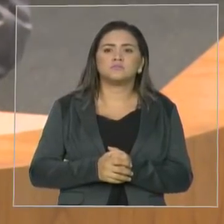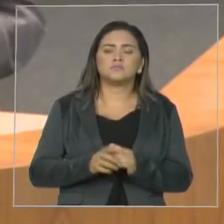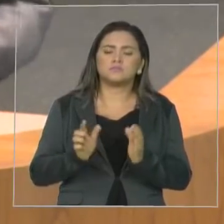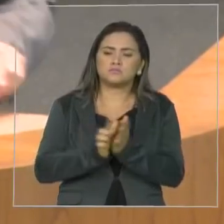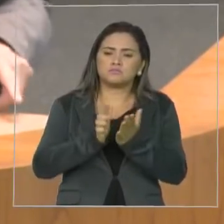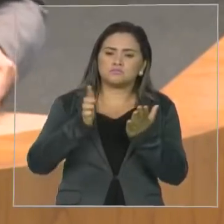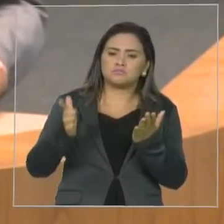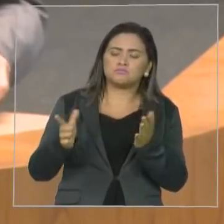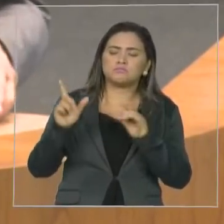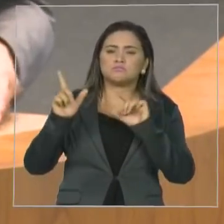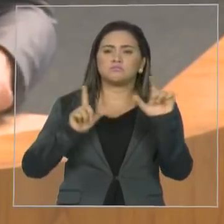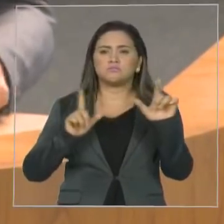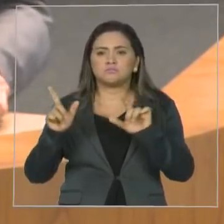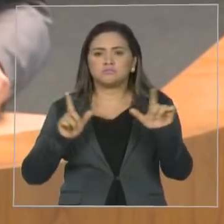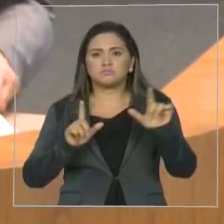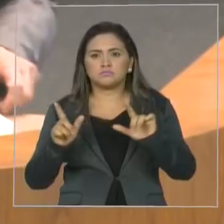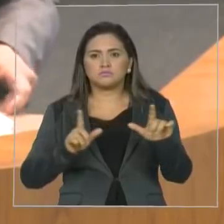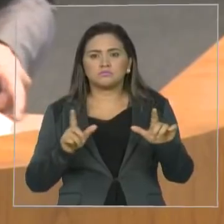falada, televisada.